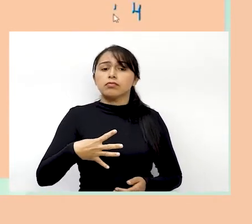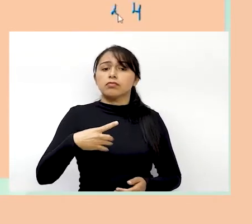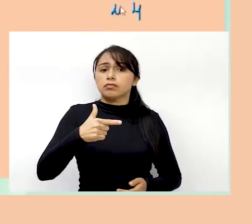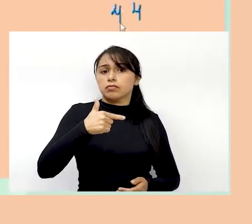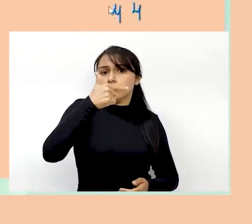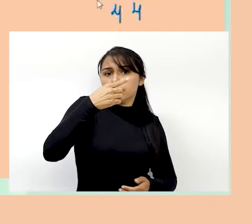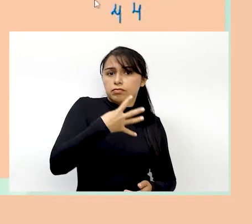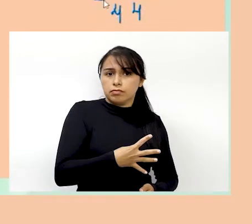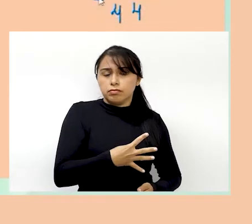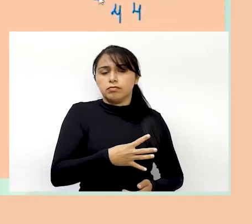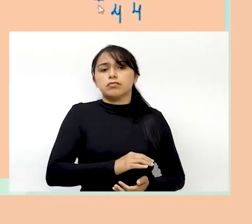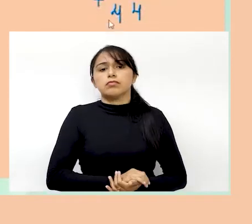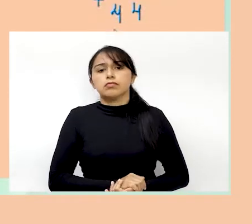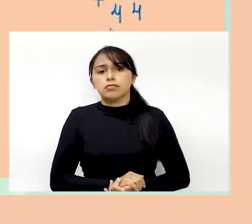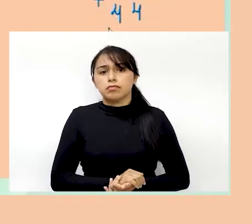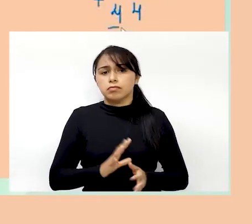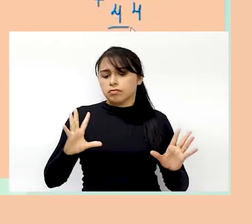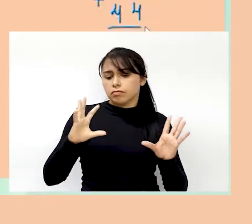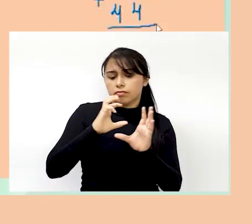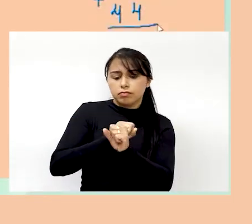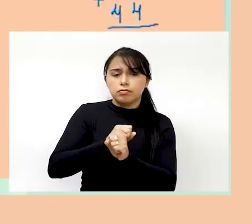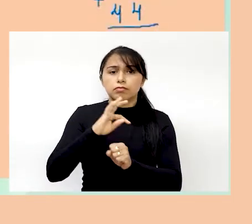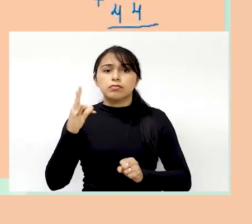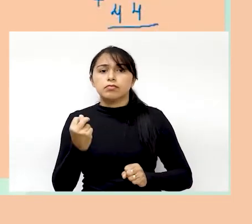4. 2 vezes 2, 4. Soma.